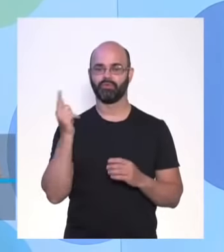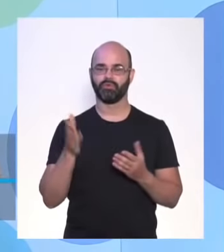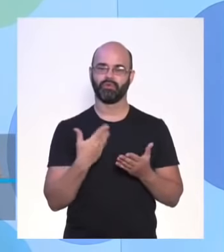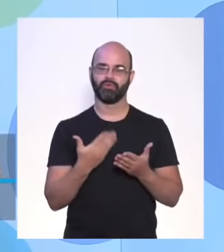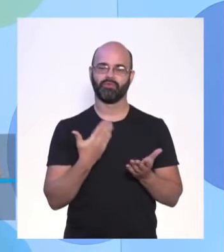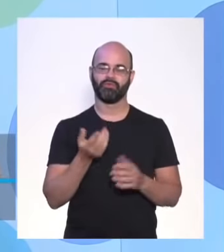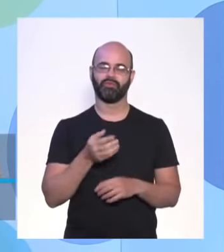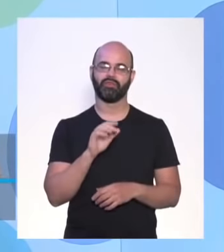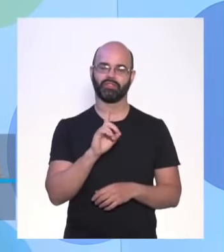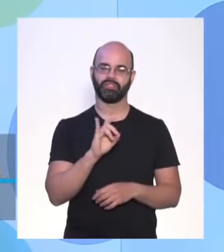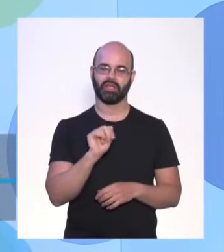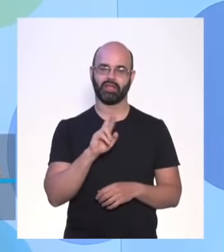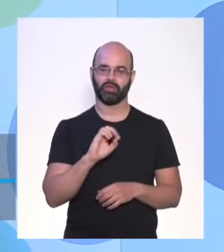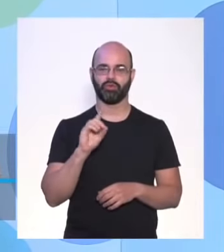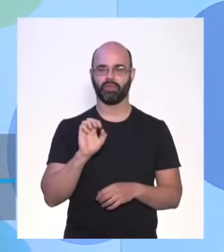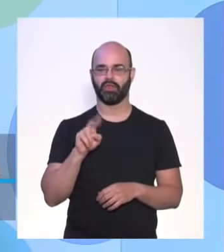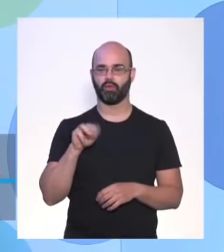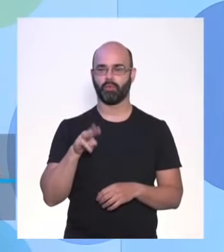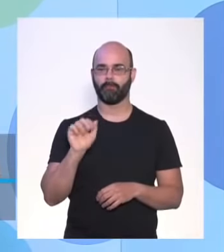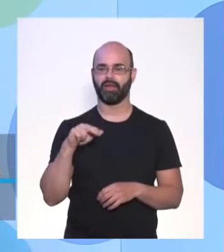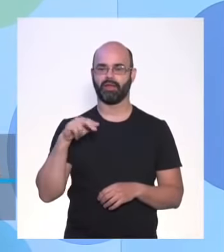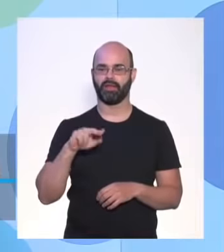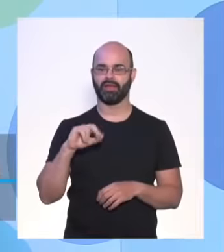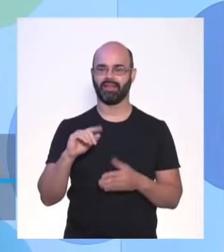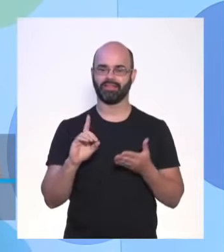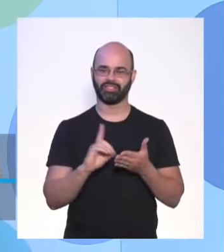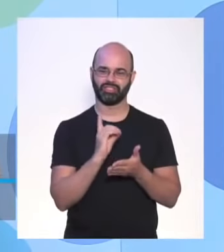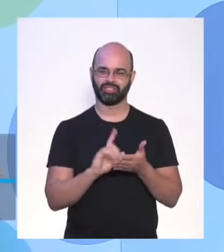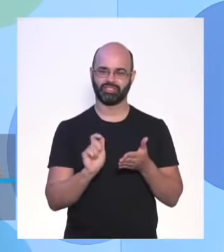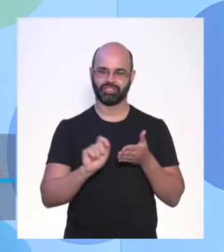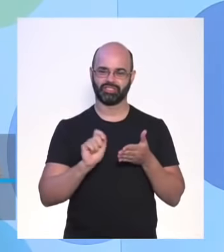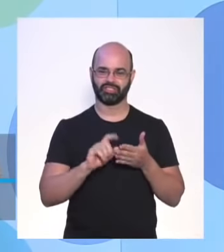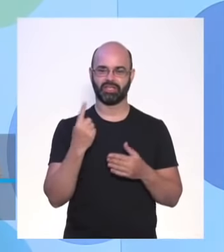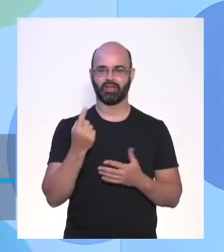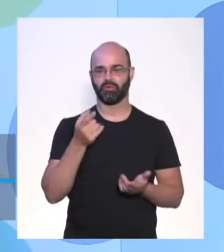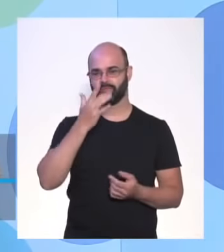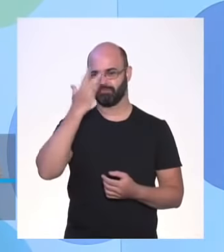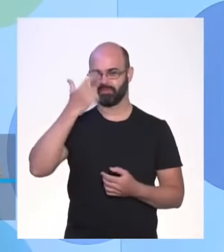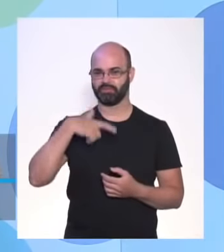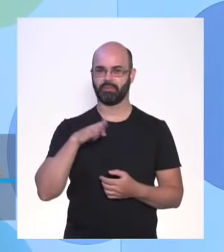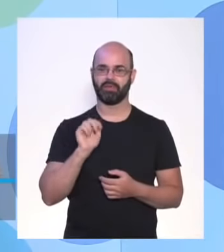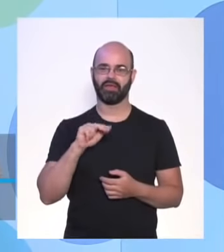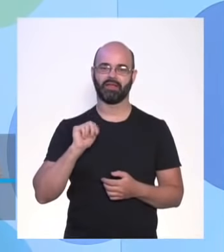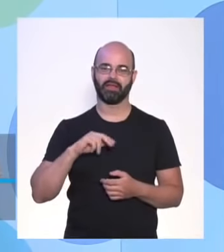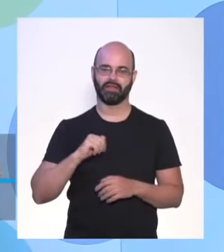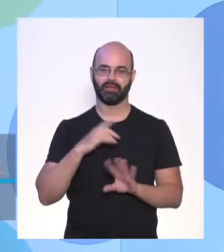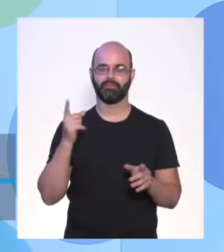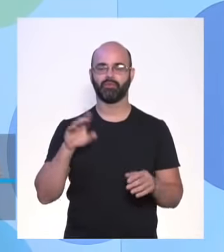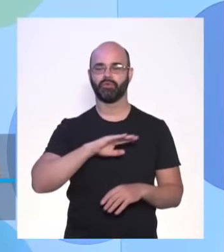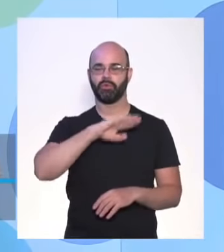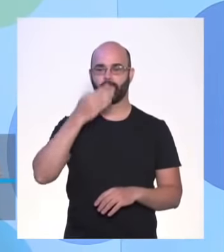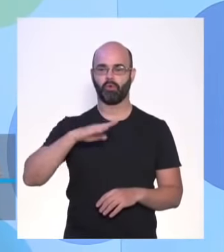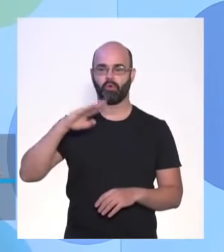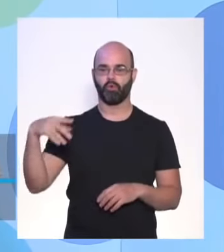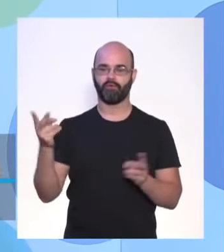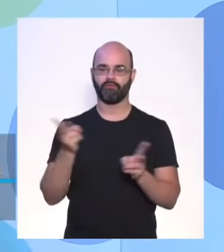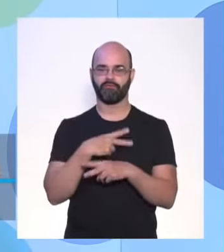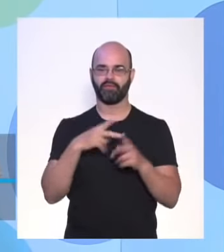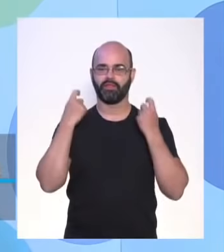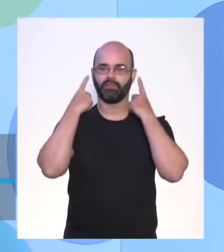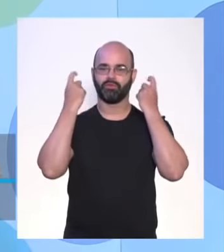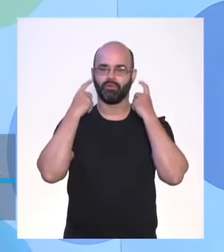para Ana Paula Vamos ver que mais o Morro dos Ventos Uivantes de